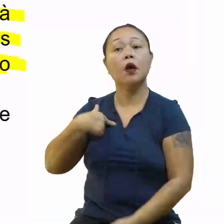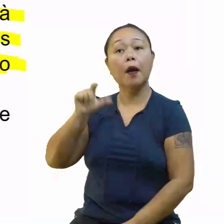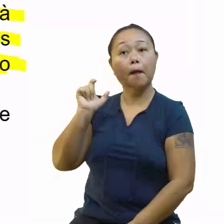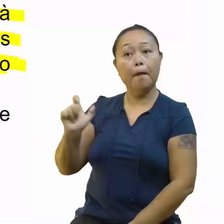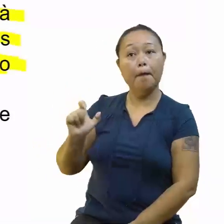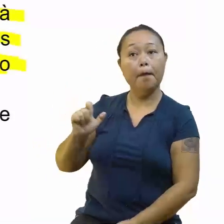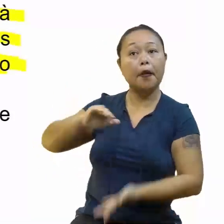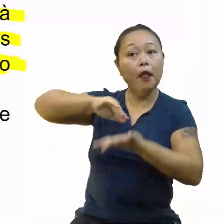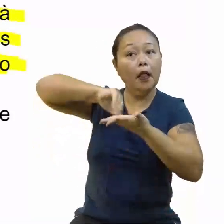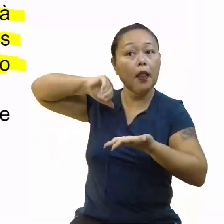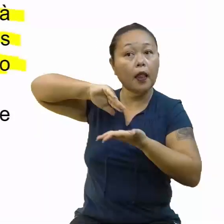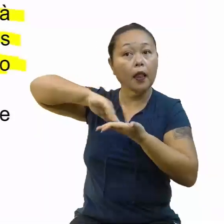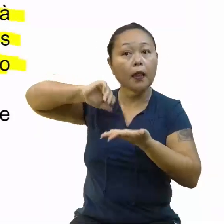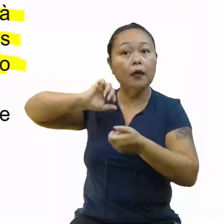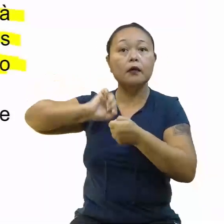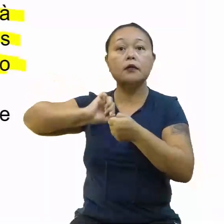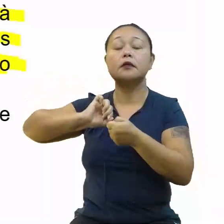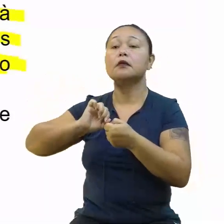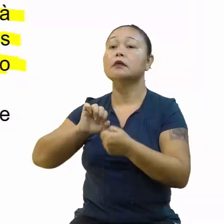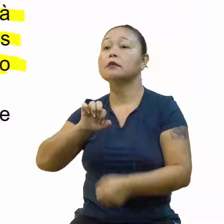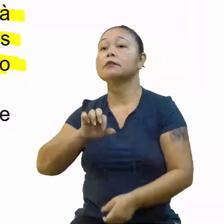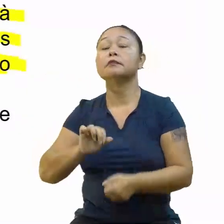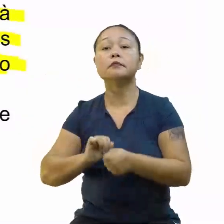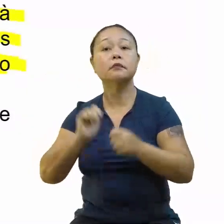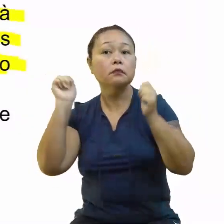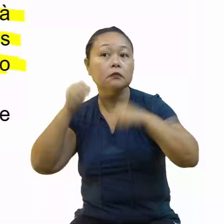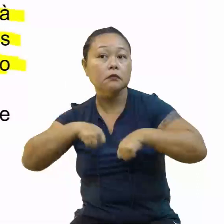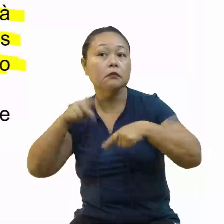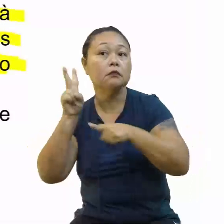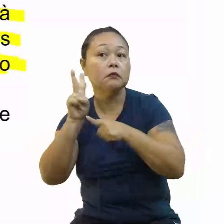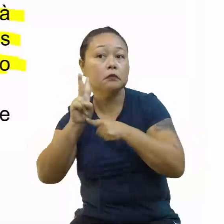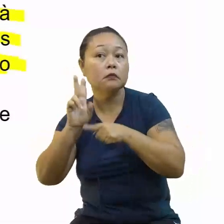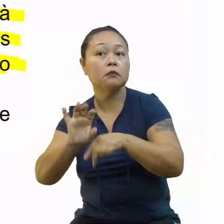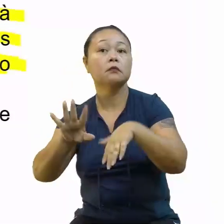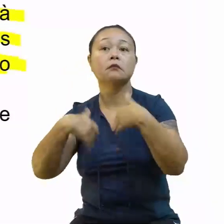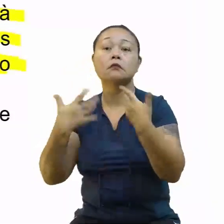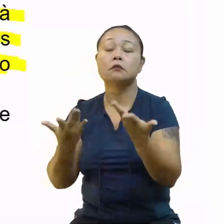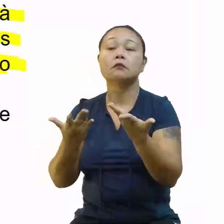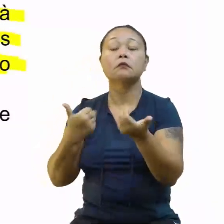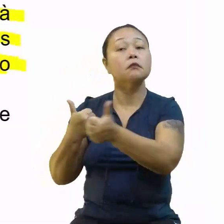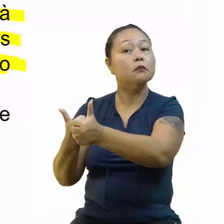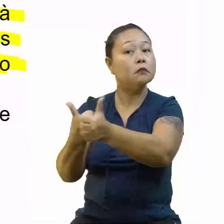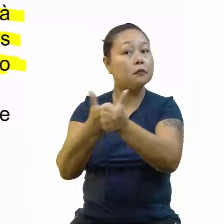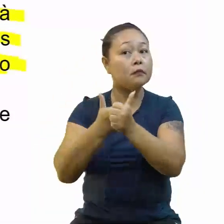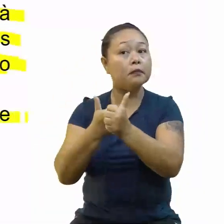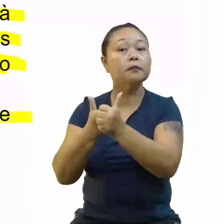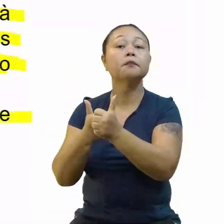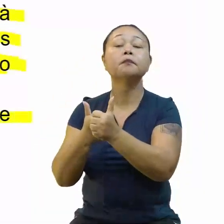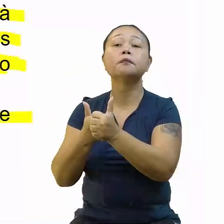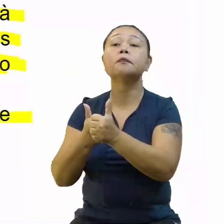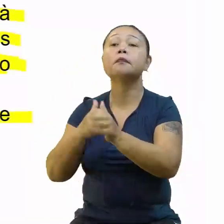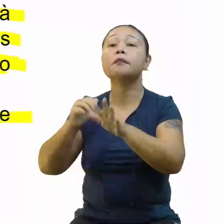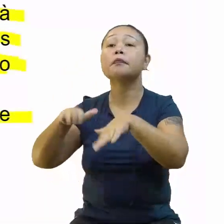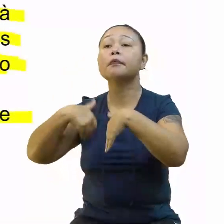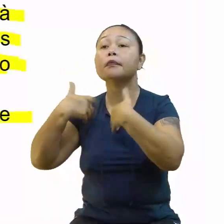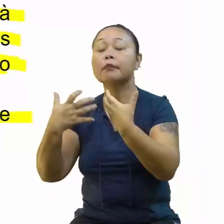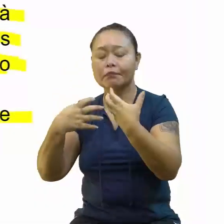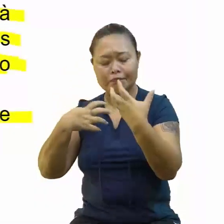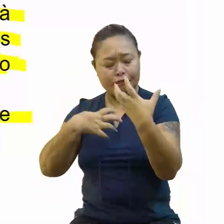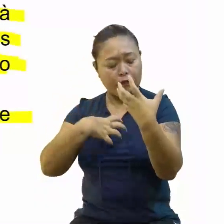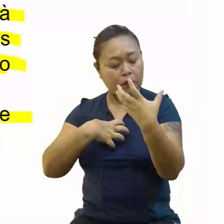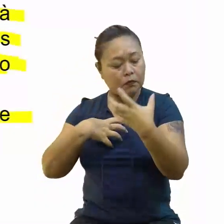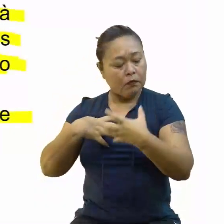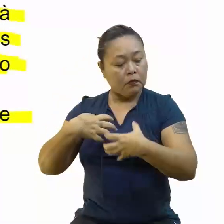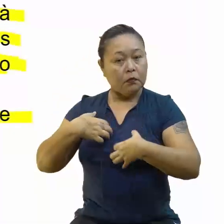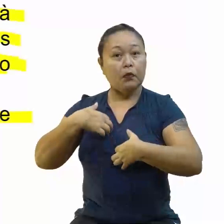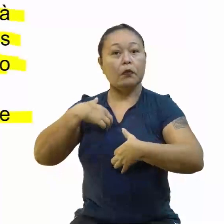São doenças reversíveis. Então, acompanhe aí comigo. Pois seus sintomas e